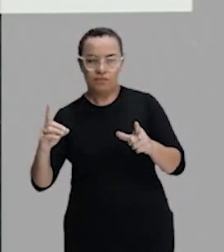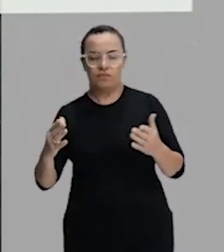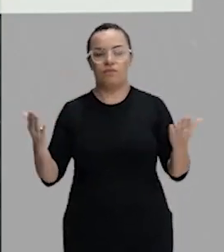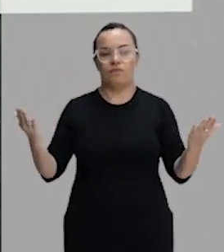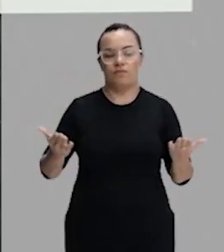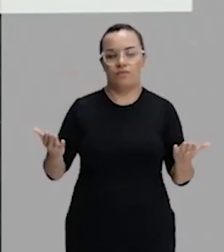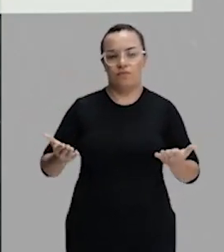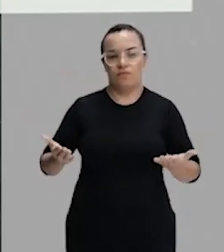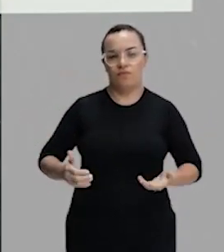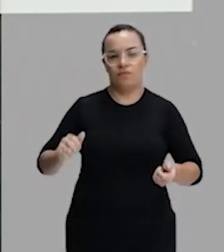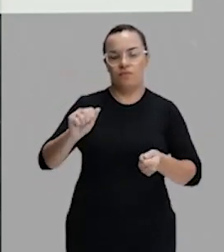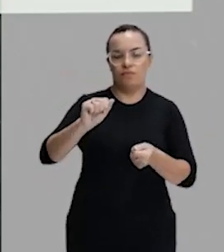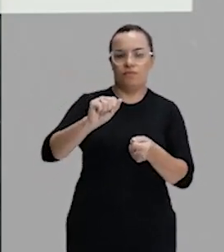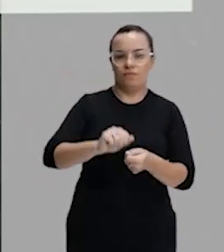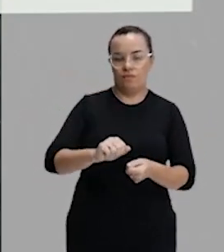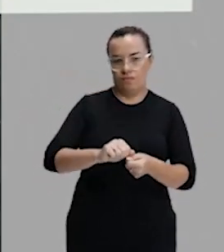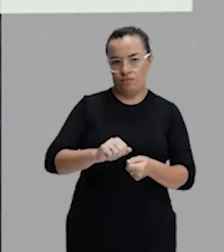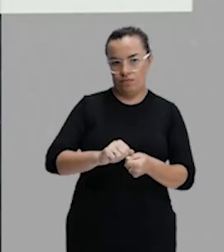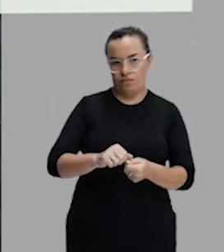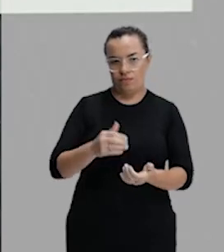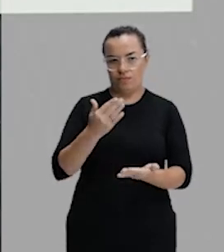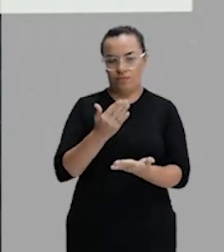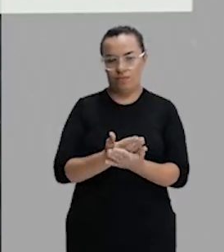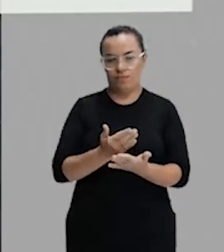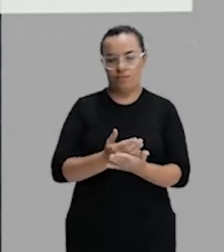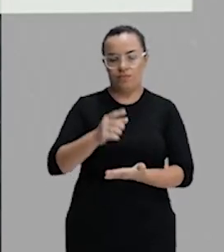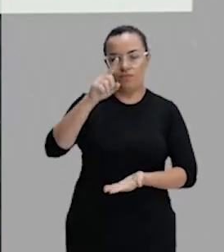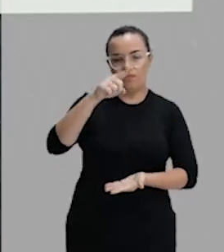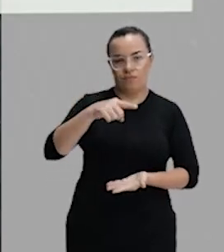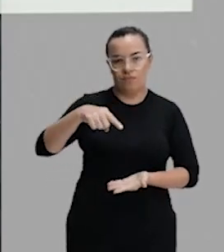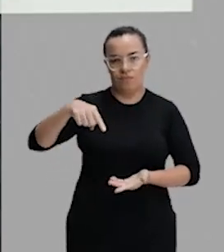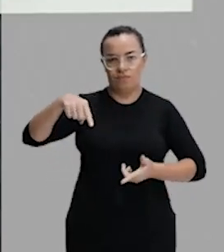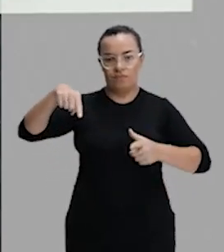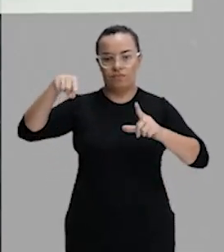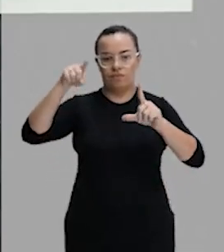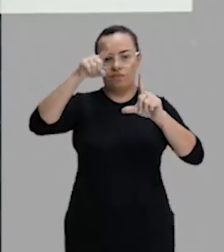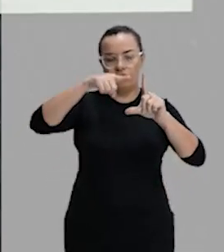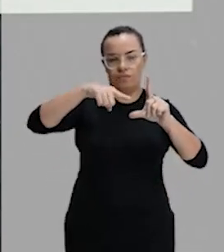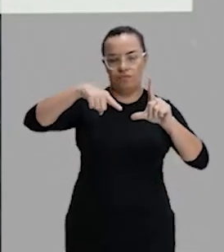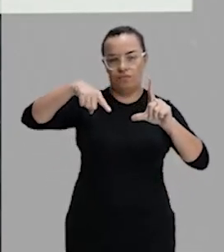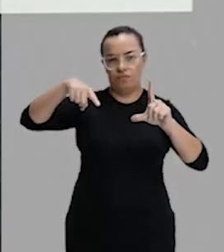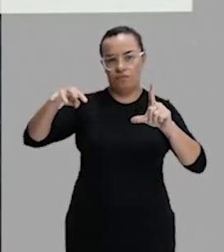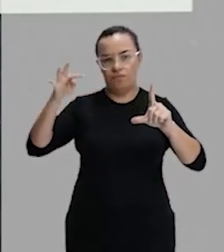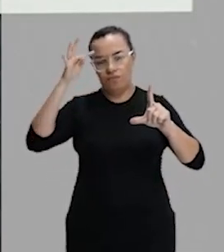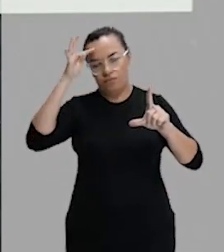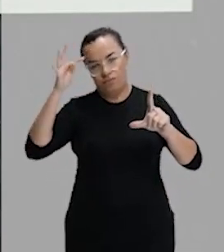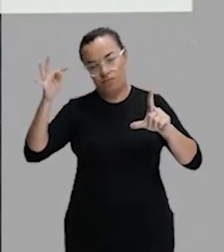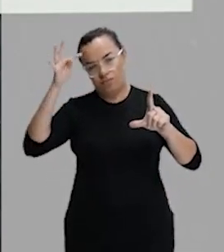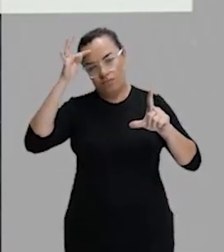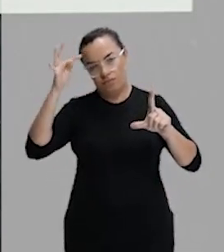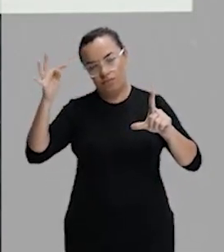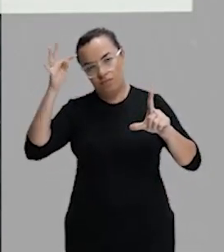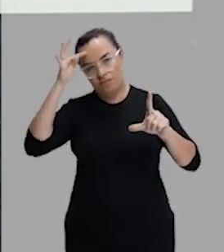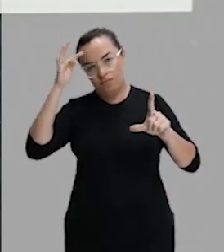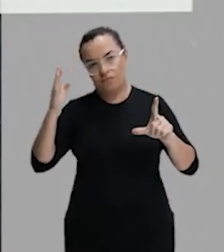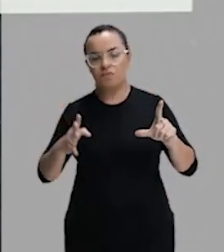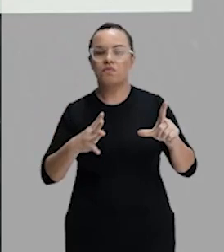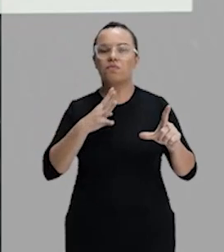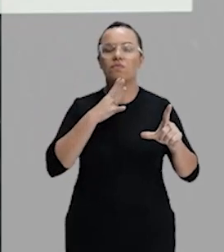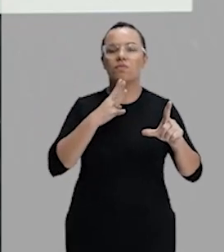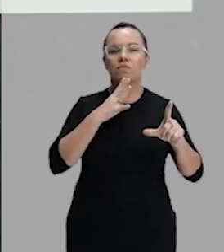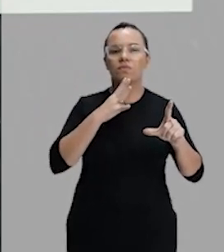hoje a gente vai fazer o estudo da parábola. Aquela aula teórica, né, turma? Aquela aula onde a gente vai